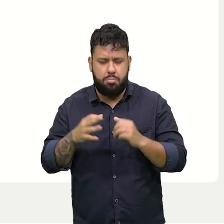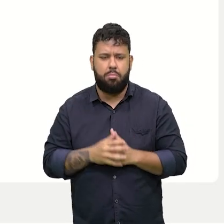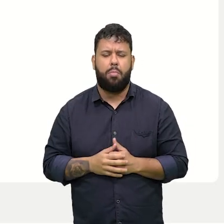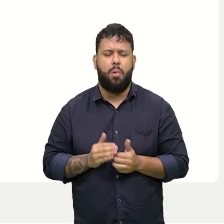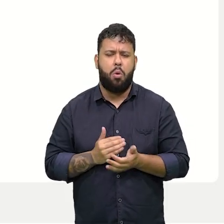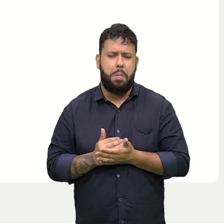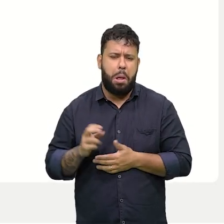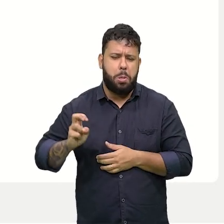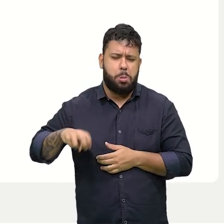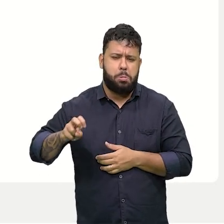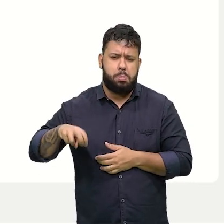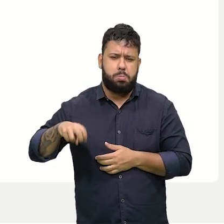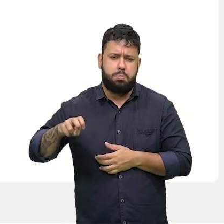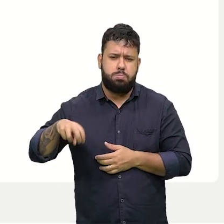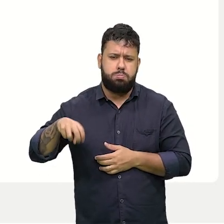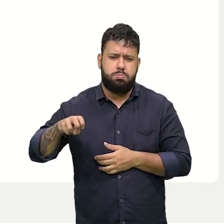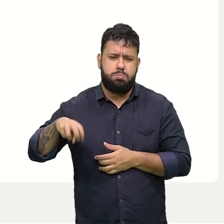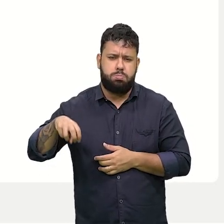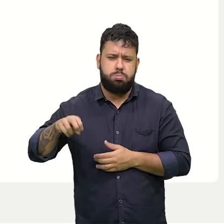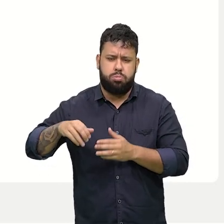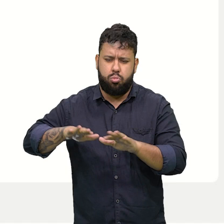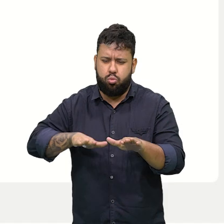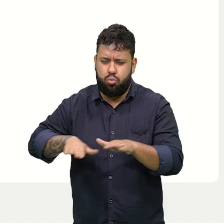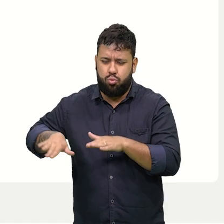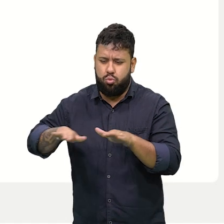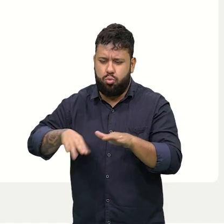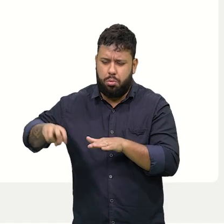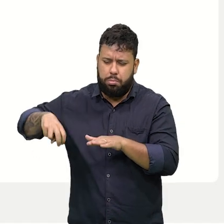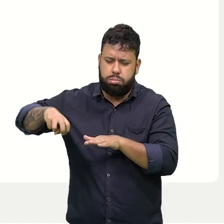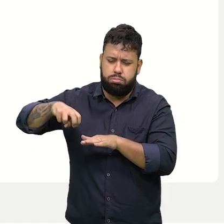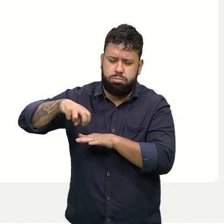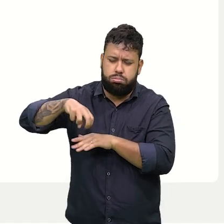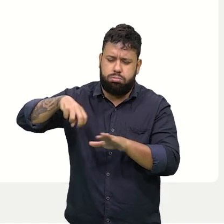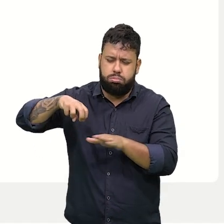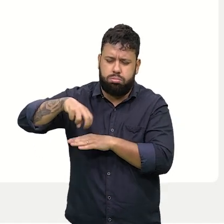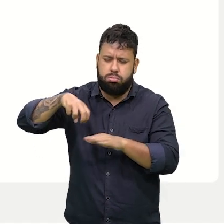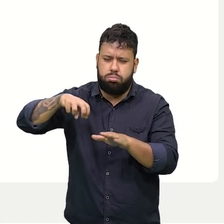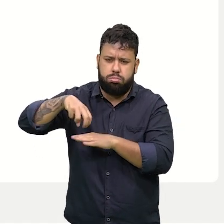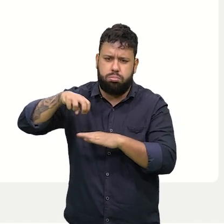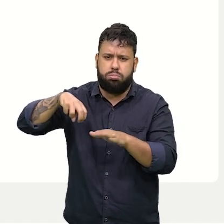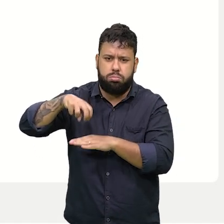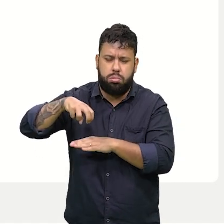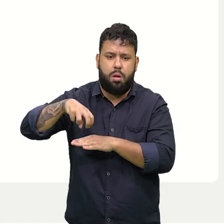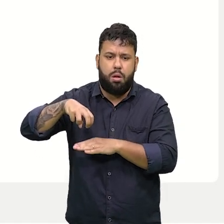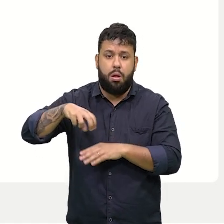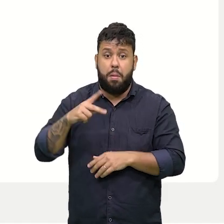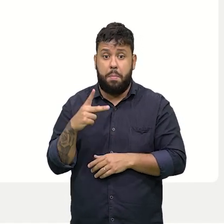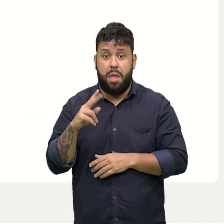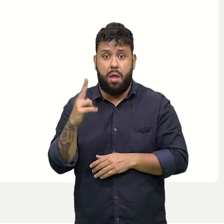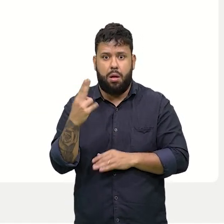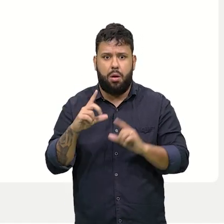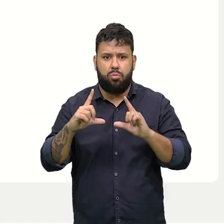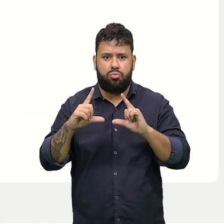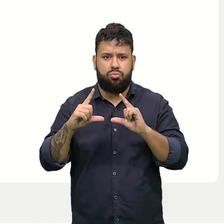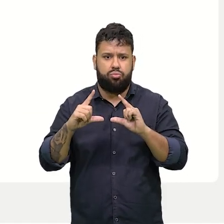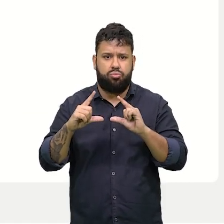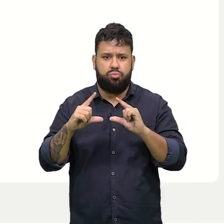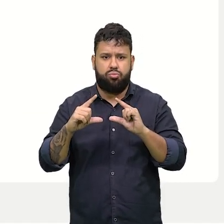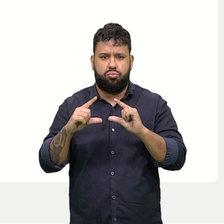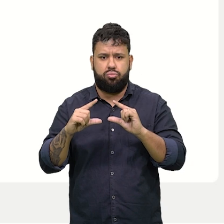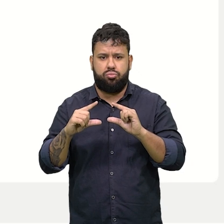certo? E aí o que vai acontecendo? À medida que ela vai correndo, olha o pH dela, vai diminuindo,